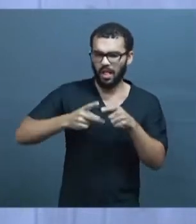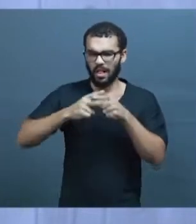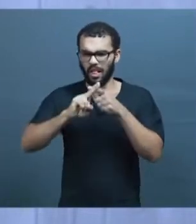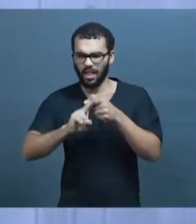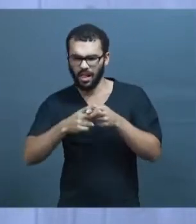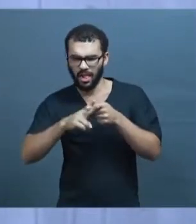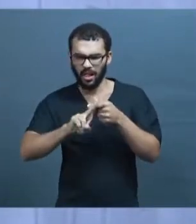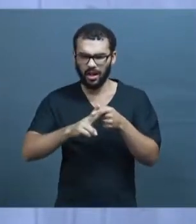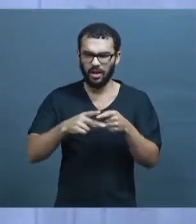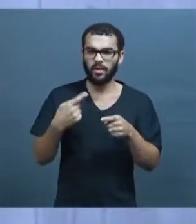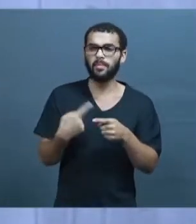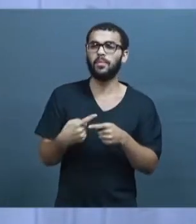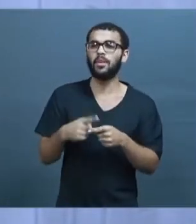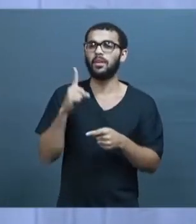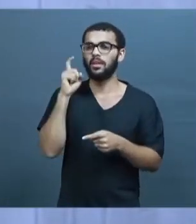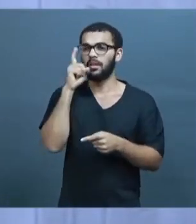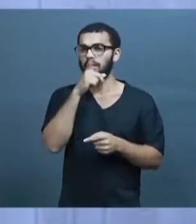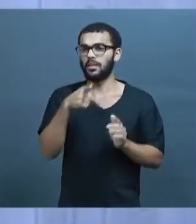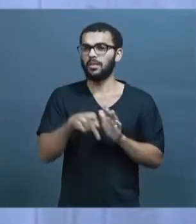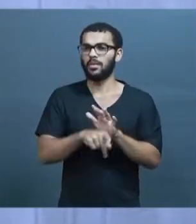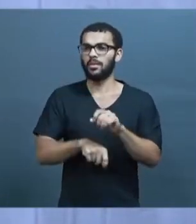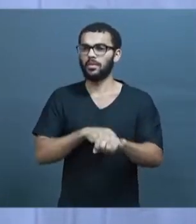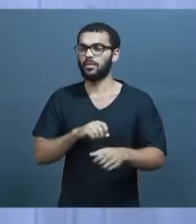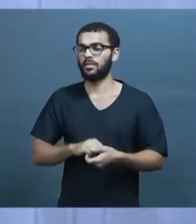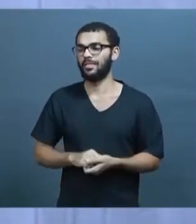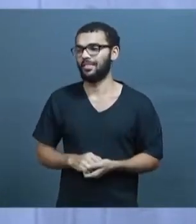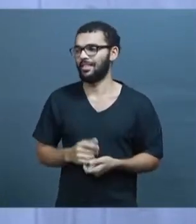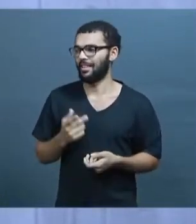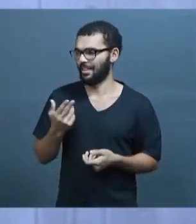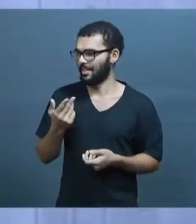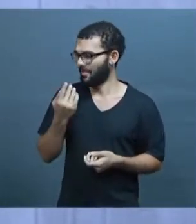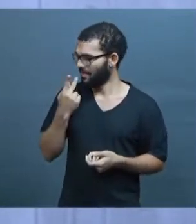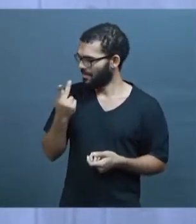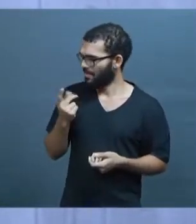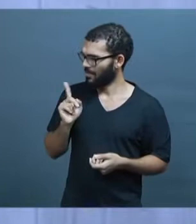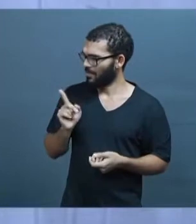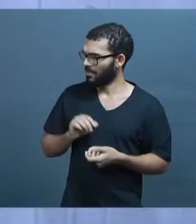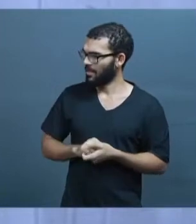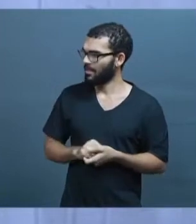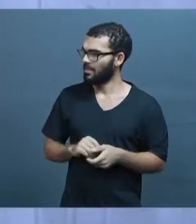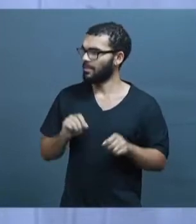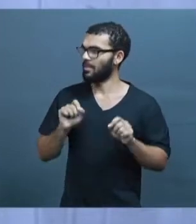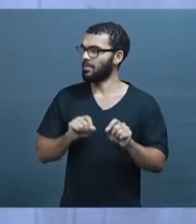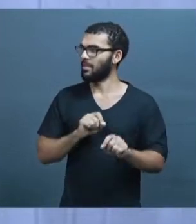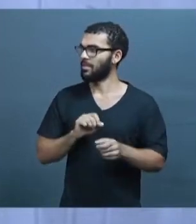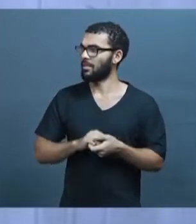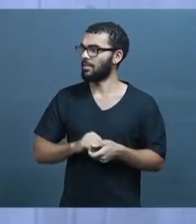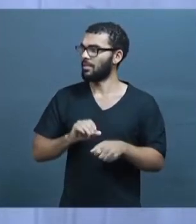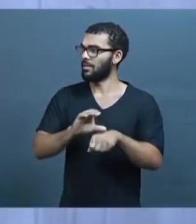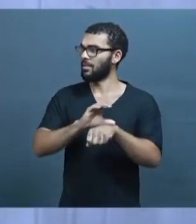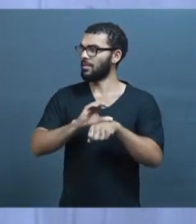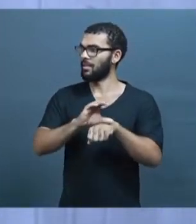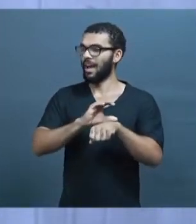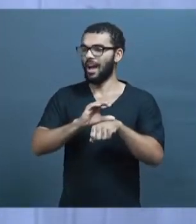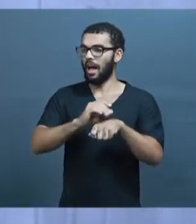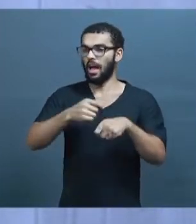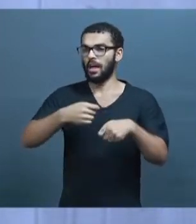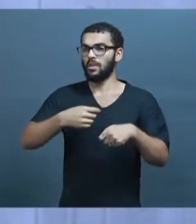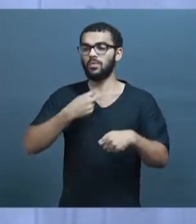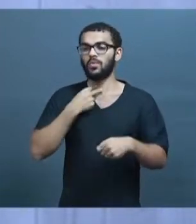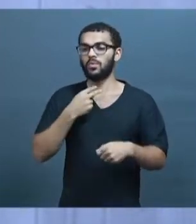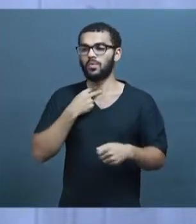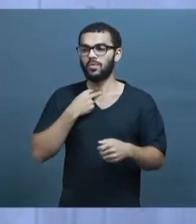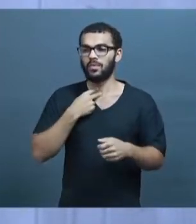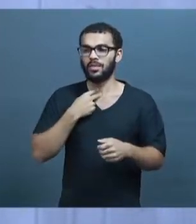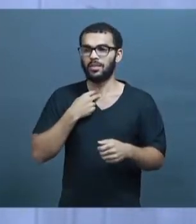essa dificuldade, ela contrasta justamente com o que você falou. A ideia é que a Constituição não deve ser modificada com o